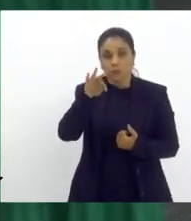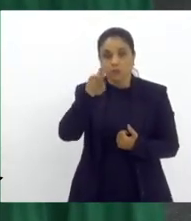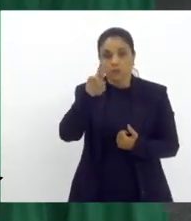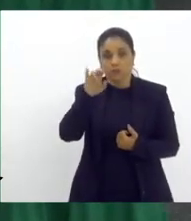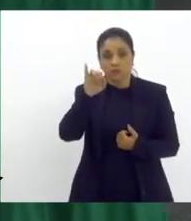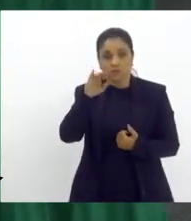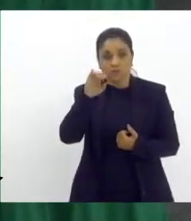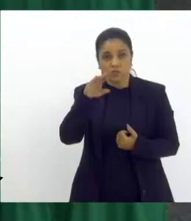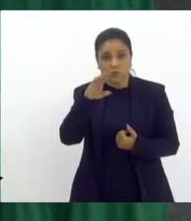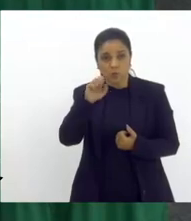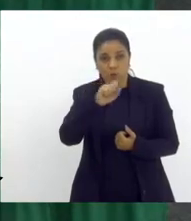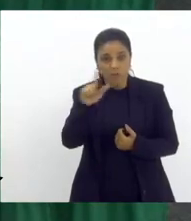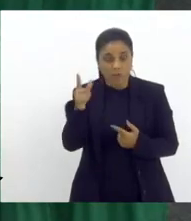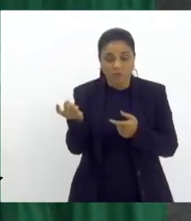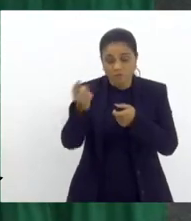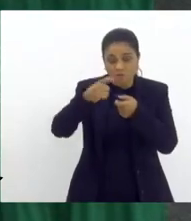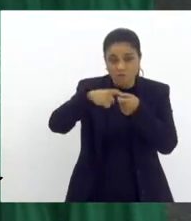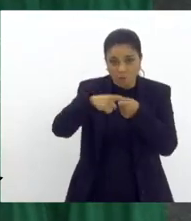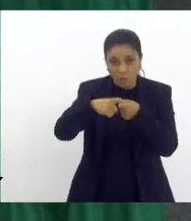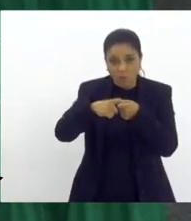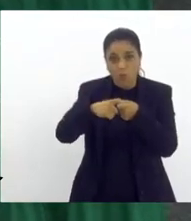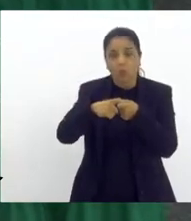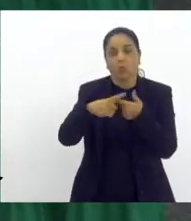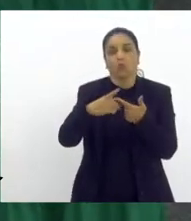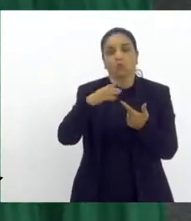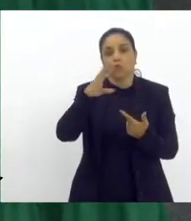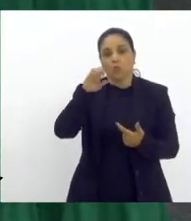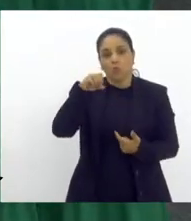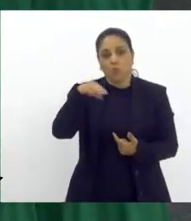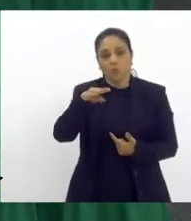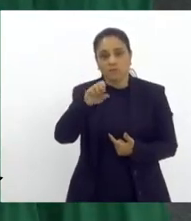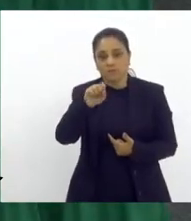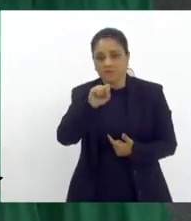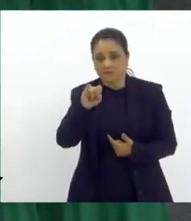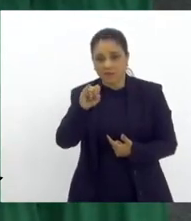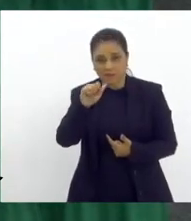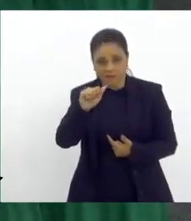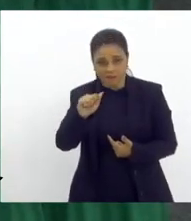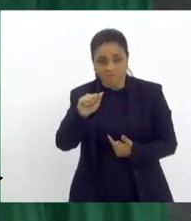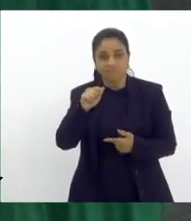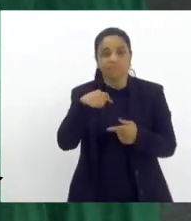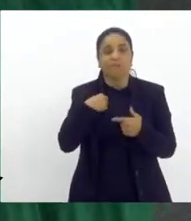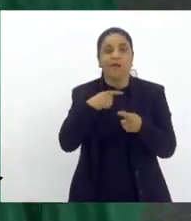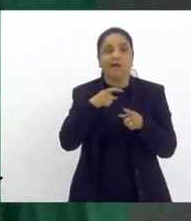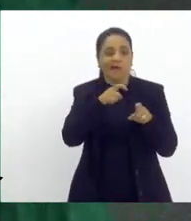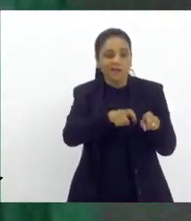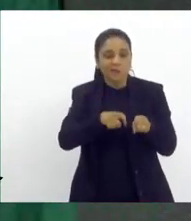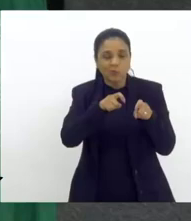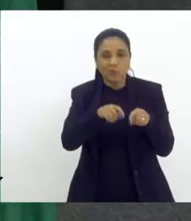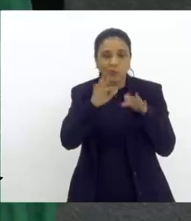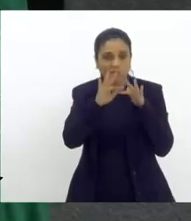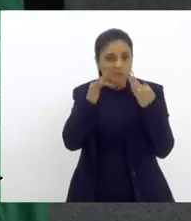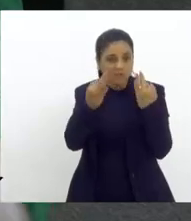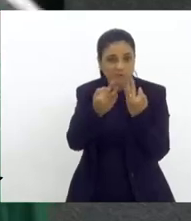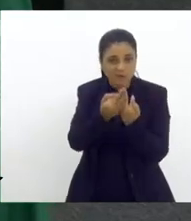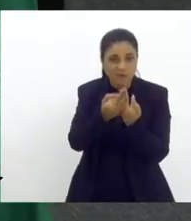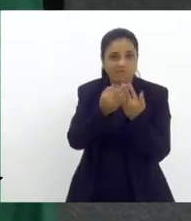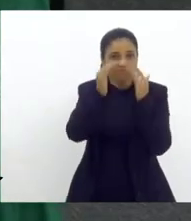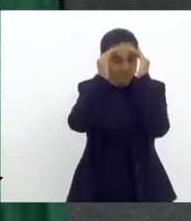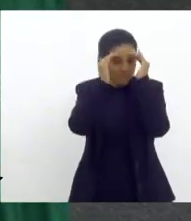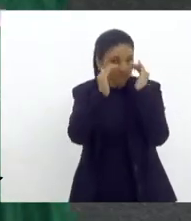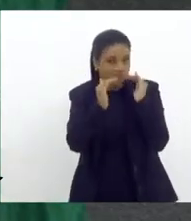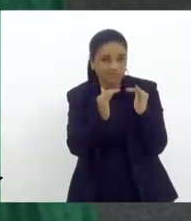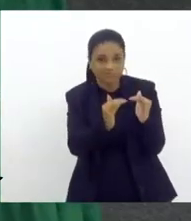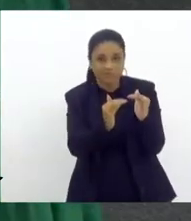a retomada do consea a retomada da Agricultura Familiar o respeito que a gente precisa